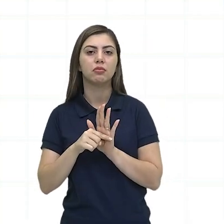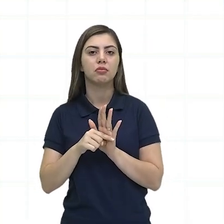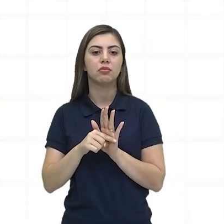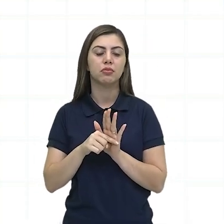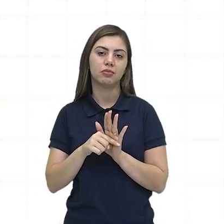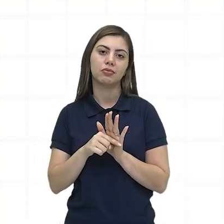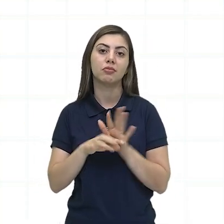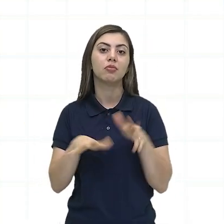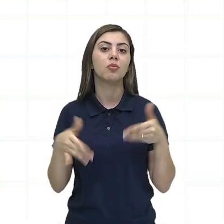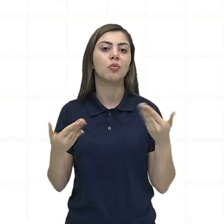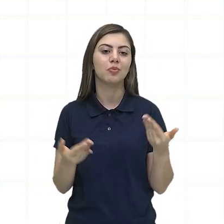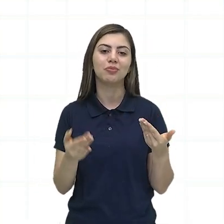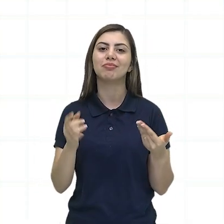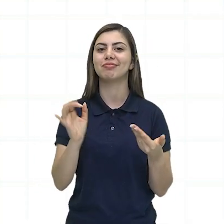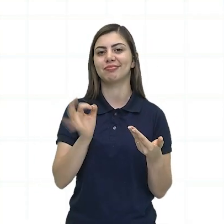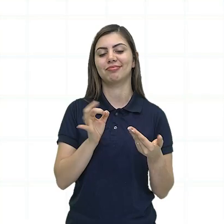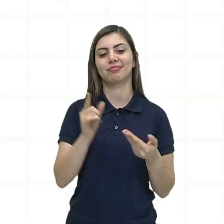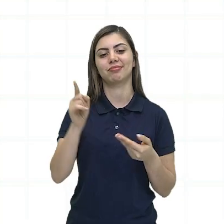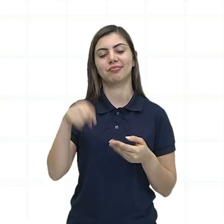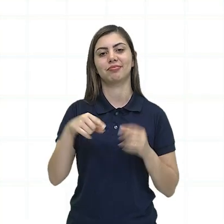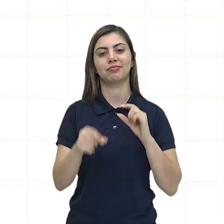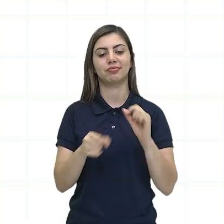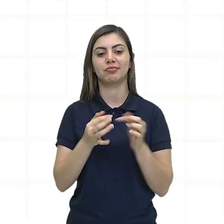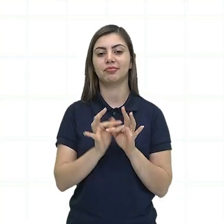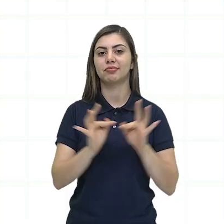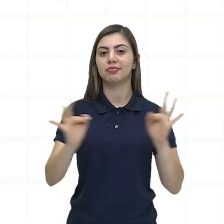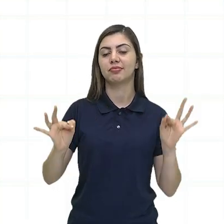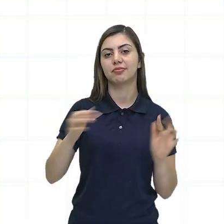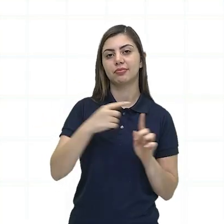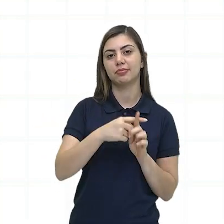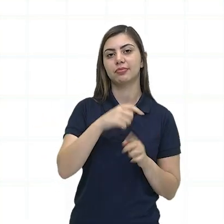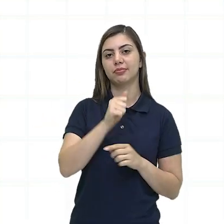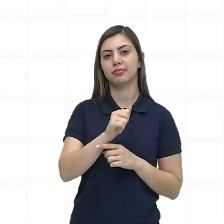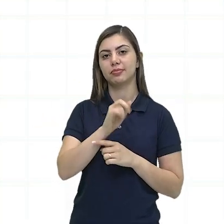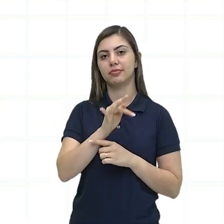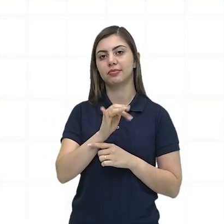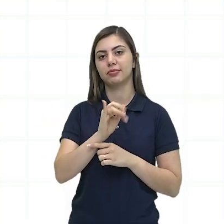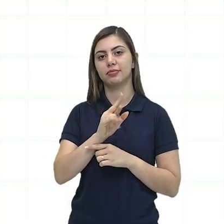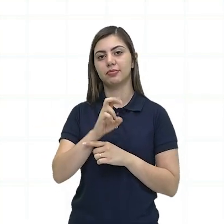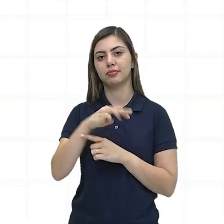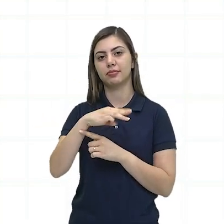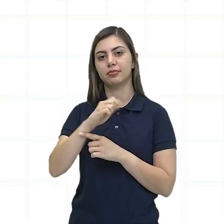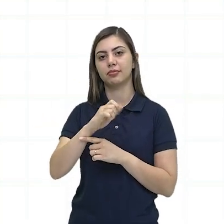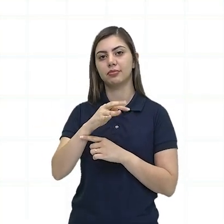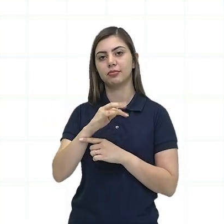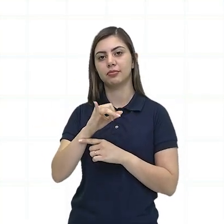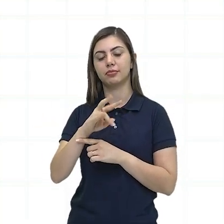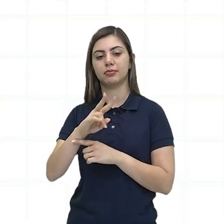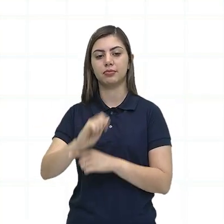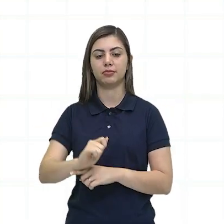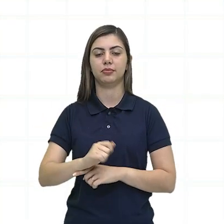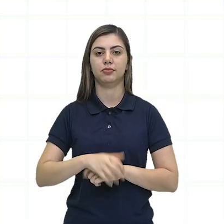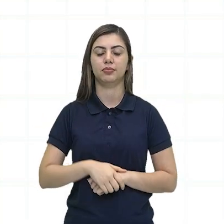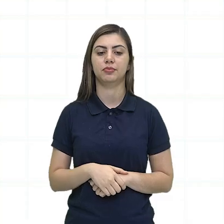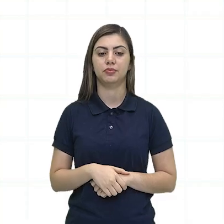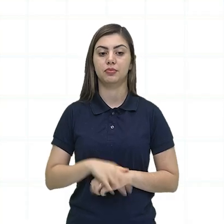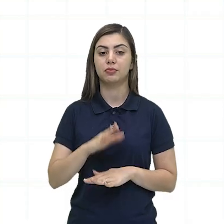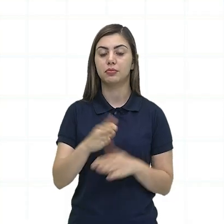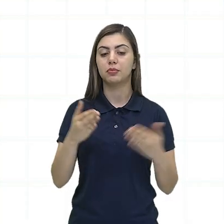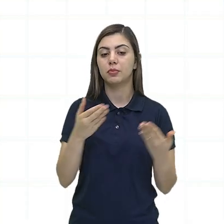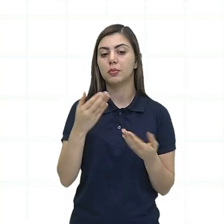frase afirmativa. Então, para colocar na negativa, ó, dizer eu não dirijo meu carro, I